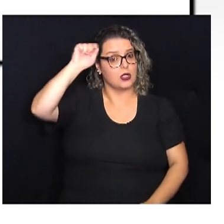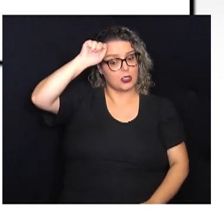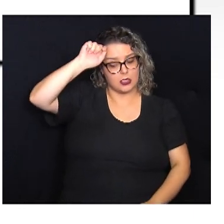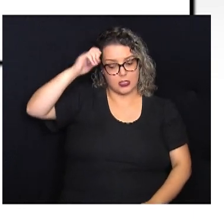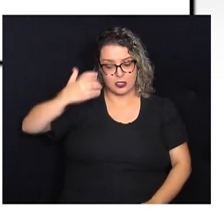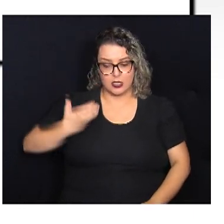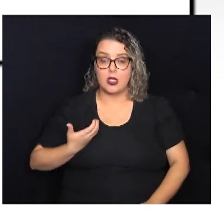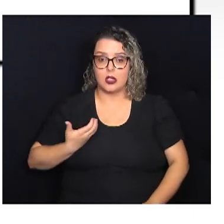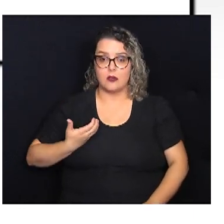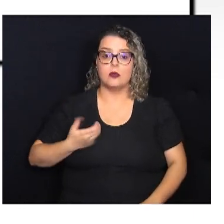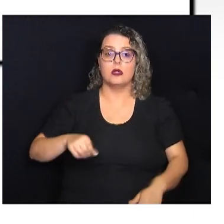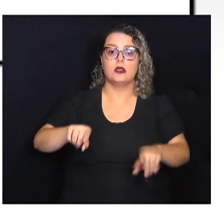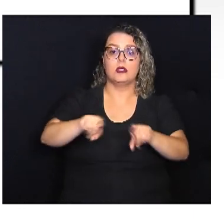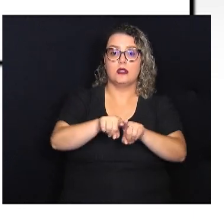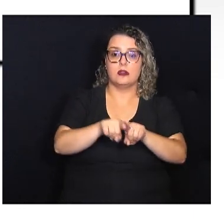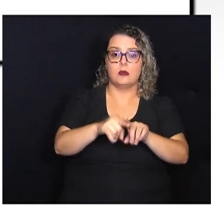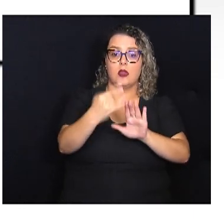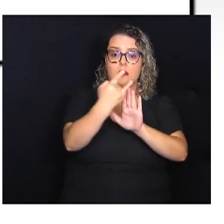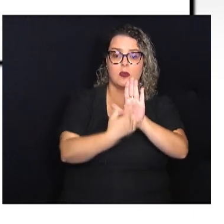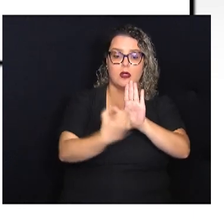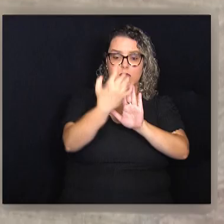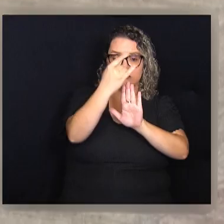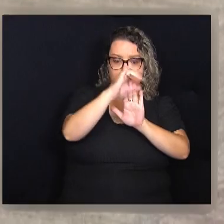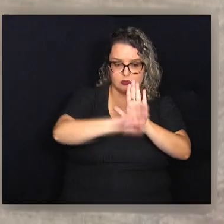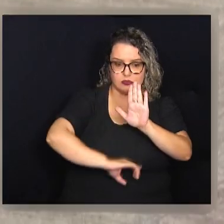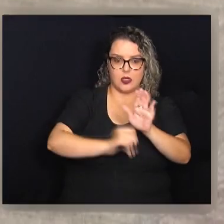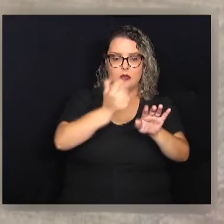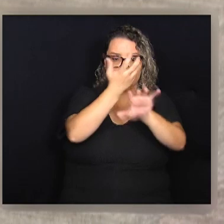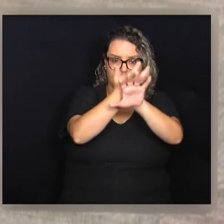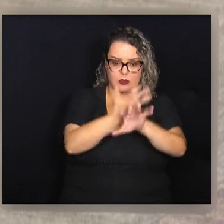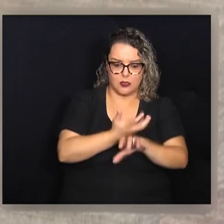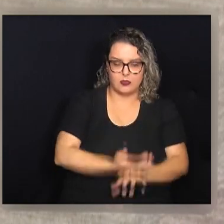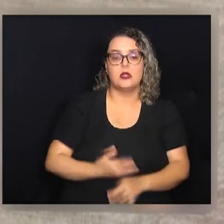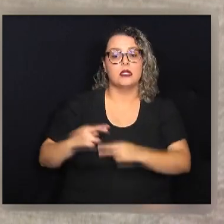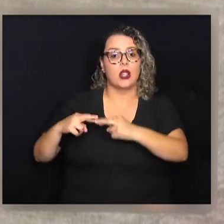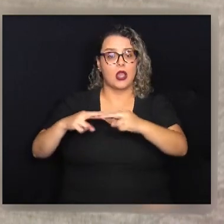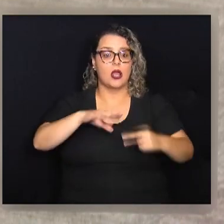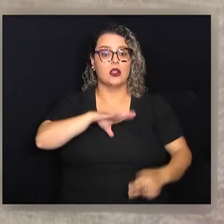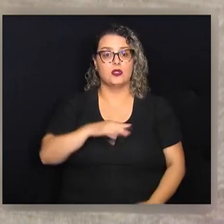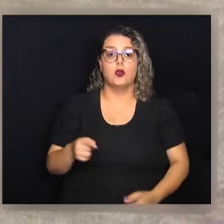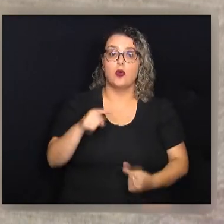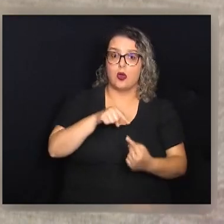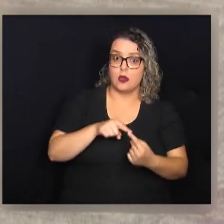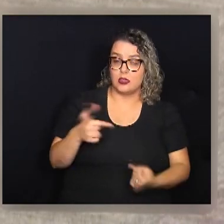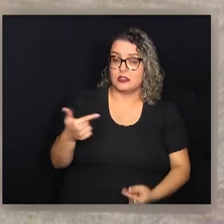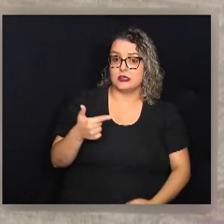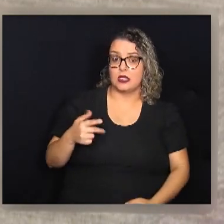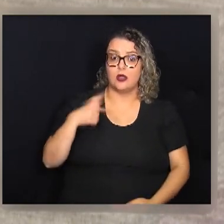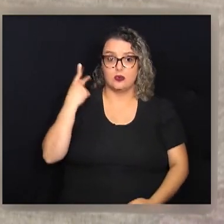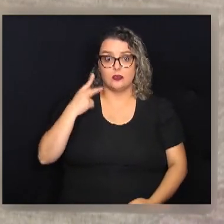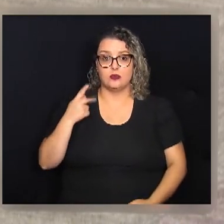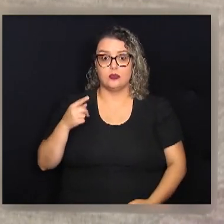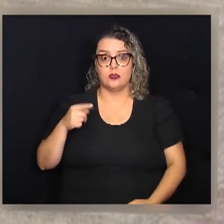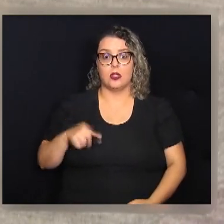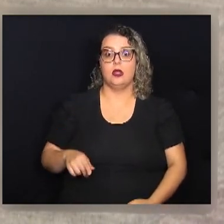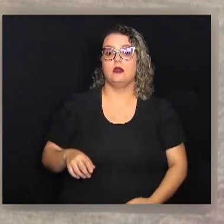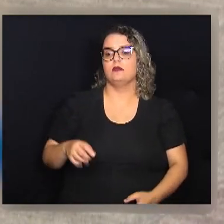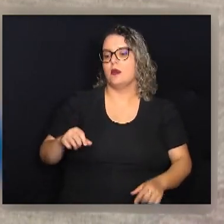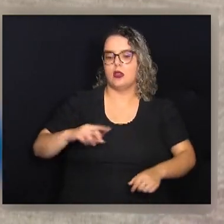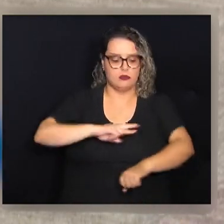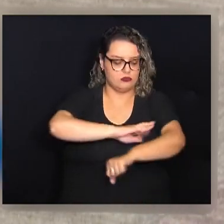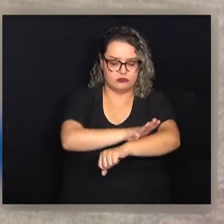afro-brasileira no currículo oficial da rede de ensino. O objetivo, segundo a vereadora, é romper com o racismo, começando